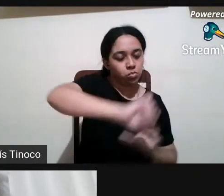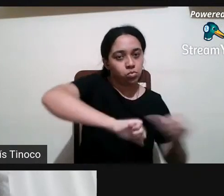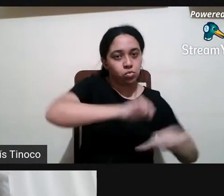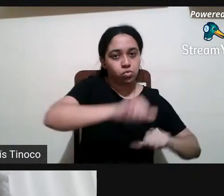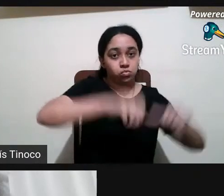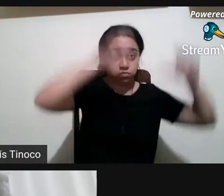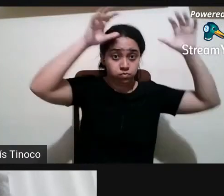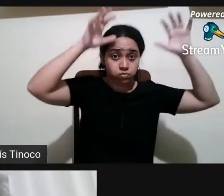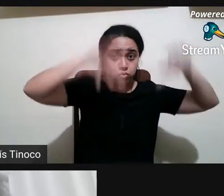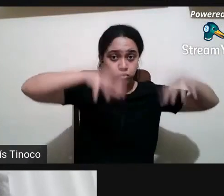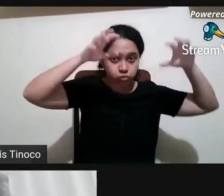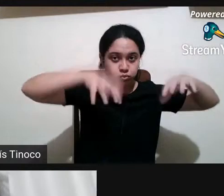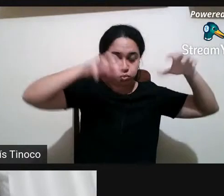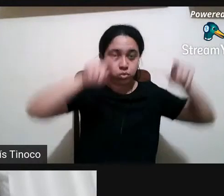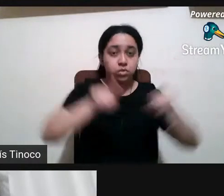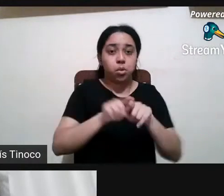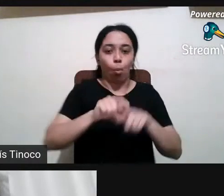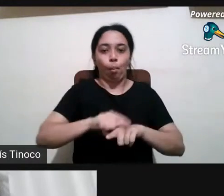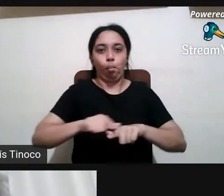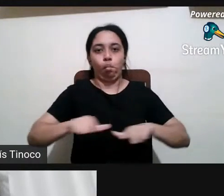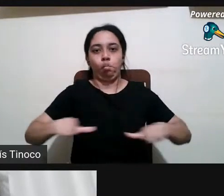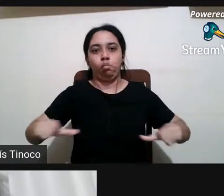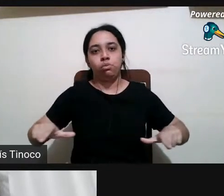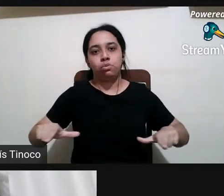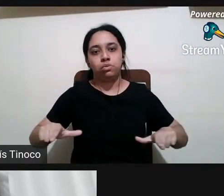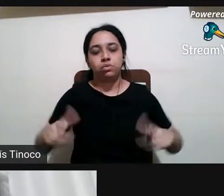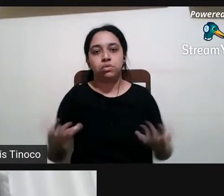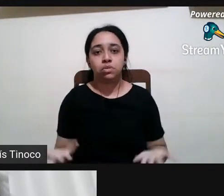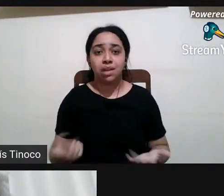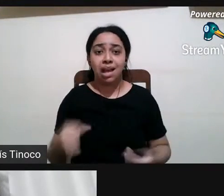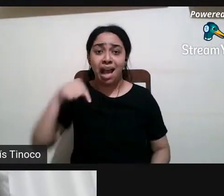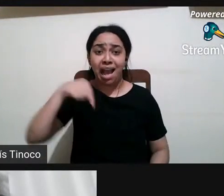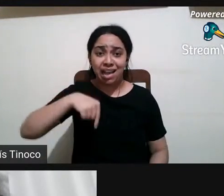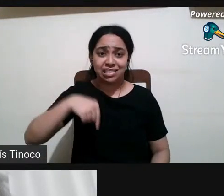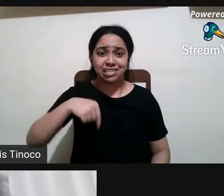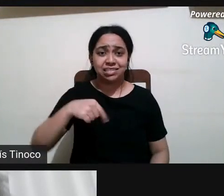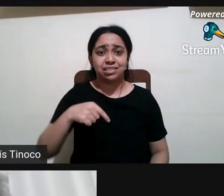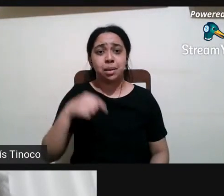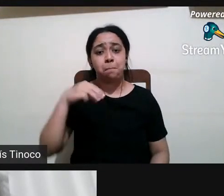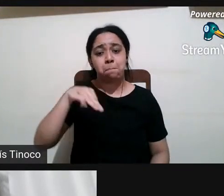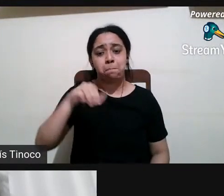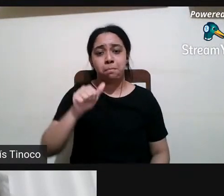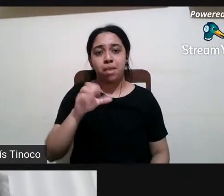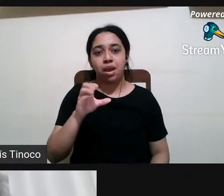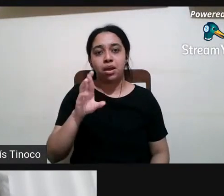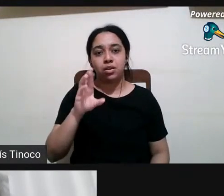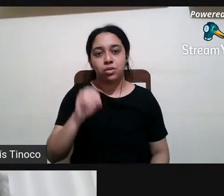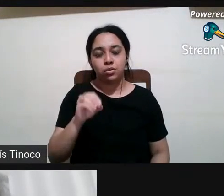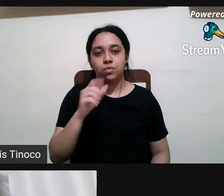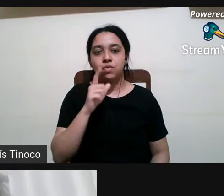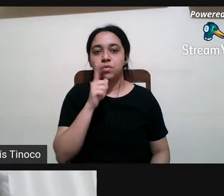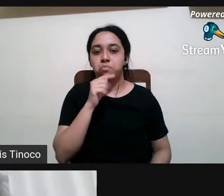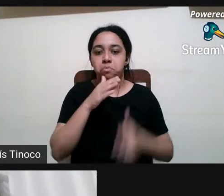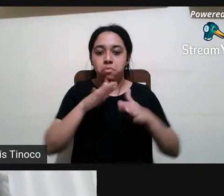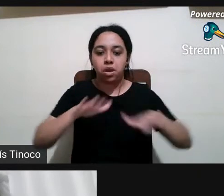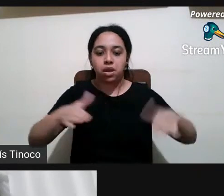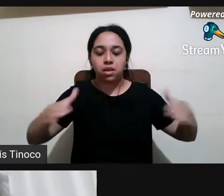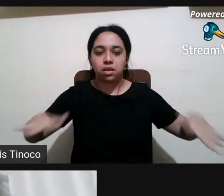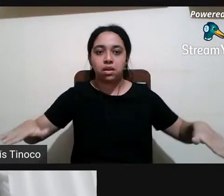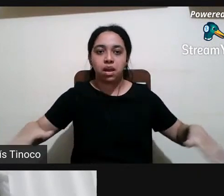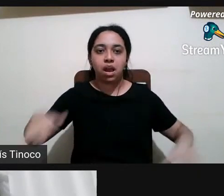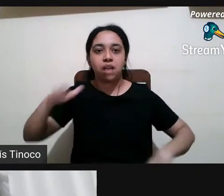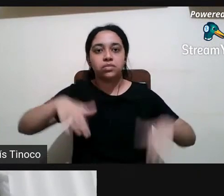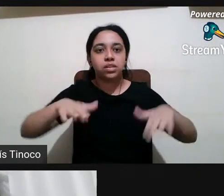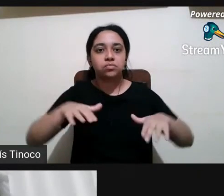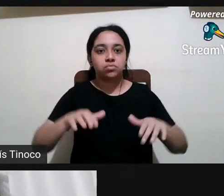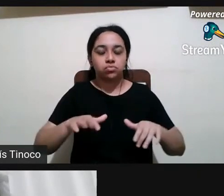chuvoso, e nós não identificamos. Aqui nós temos um complicador, que é a macromaré. A amplitude é tão alta, né, que a gente acredita